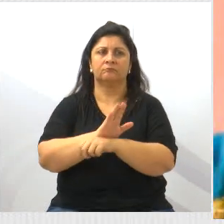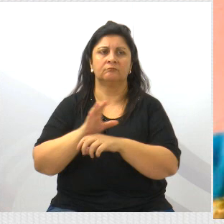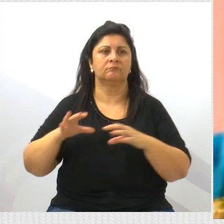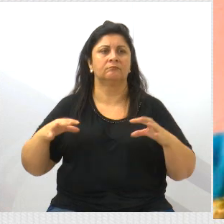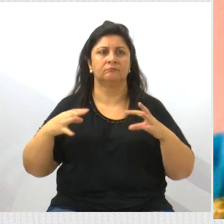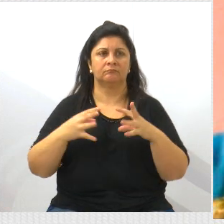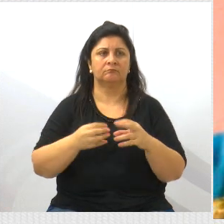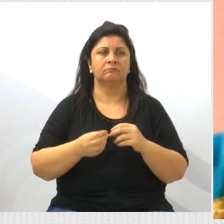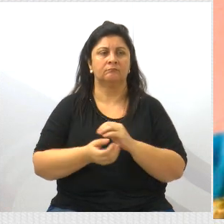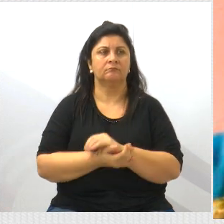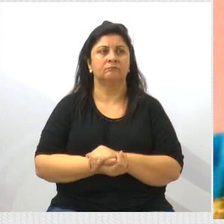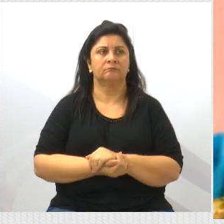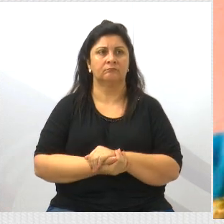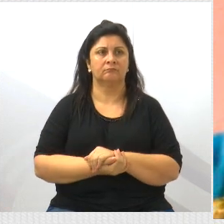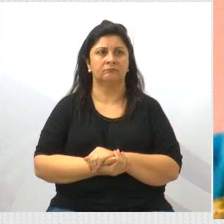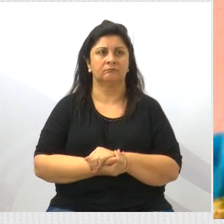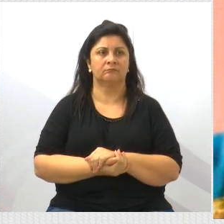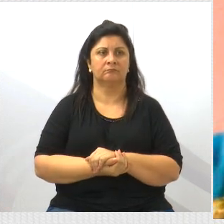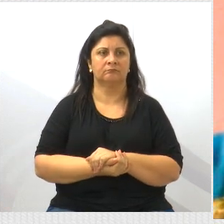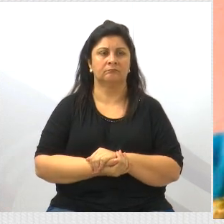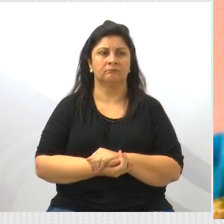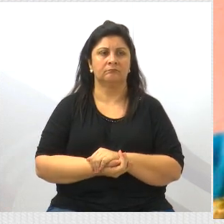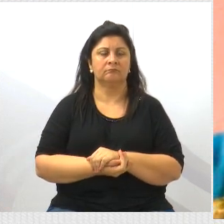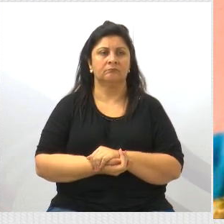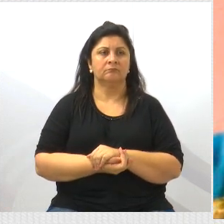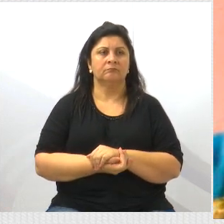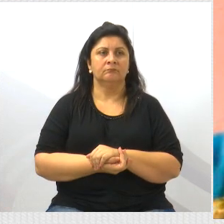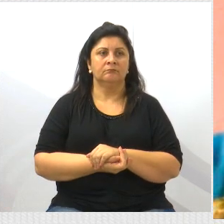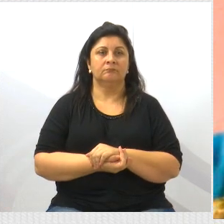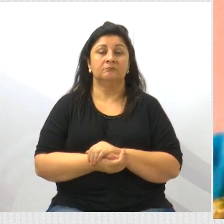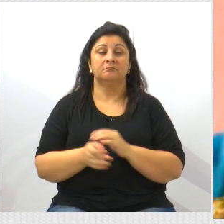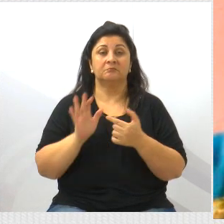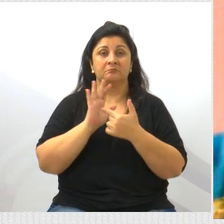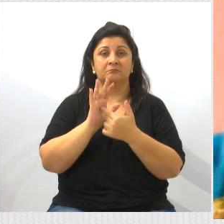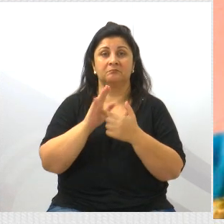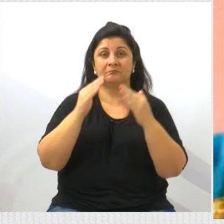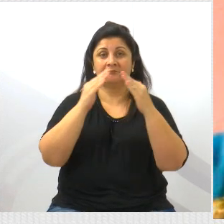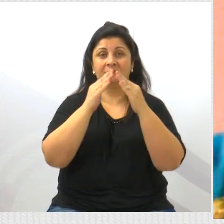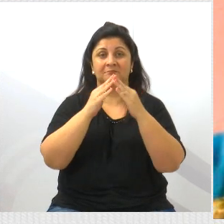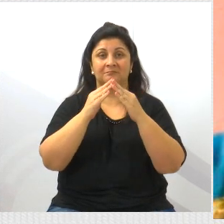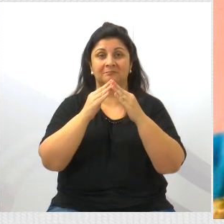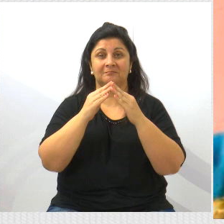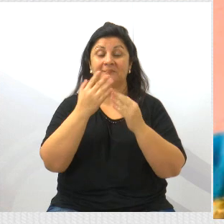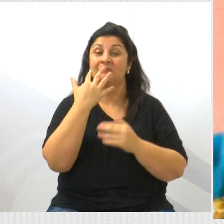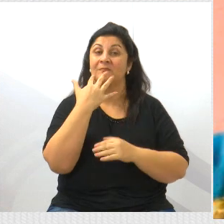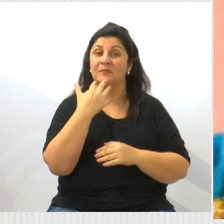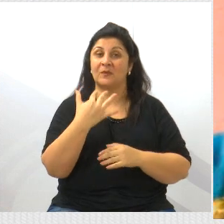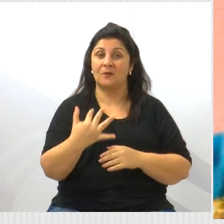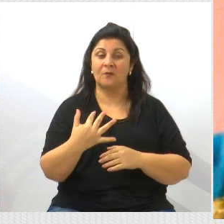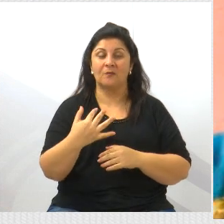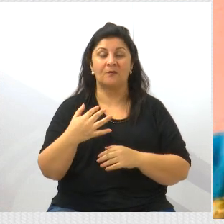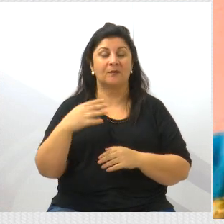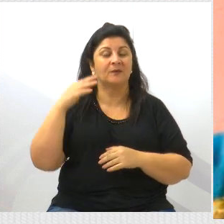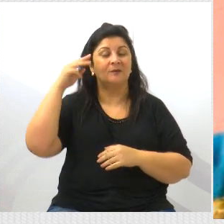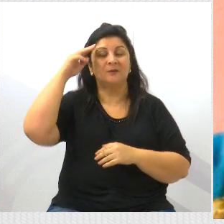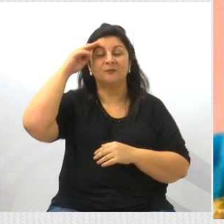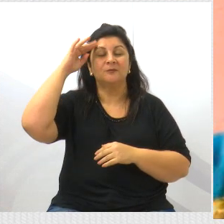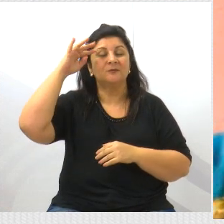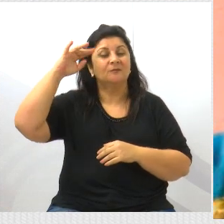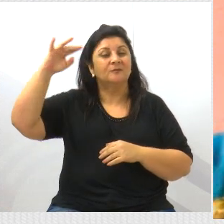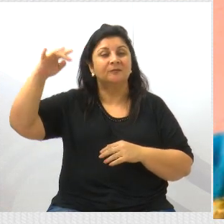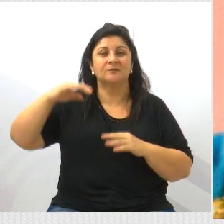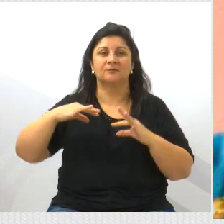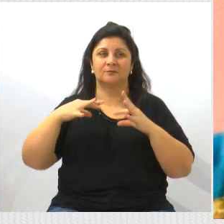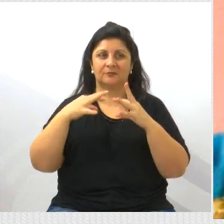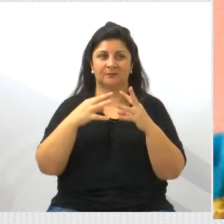que precisam, né? Até coloquei essas casinhas coloridas, porque é um sonho, lógico, de todos, né? Cheio de lares